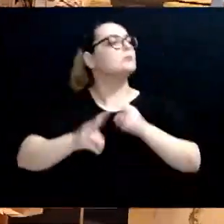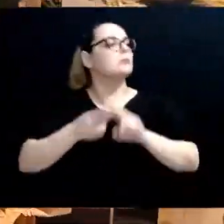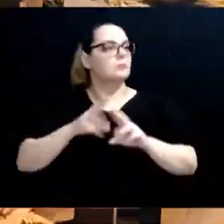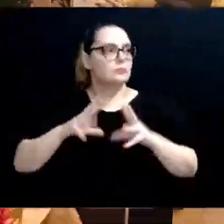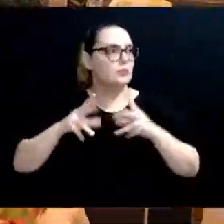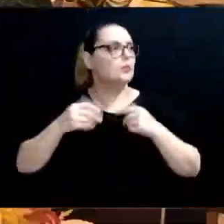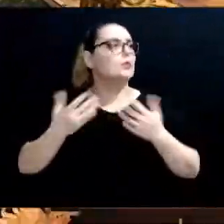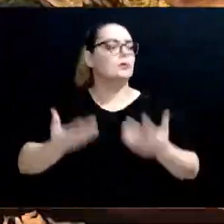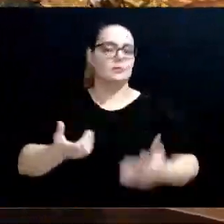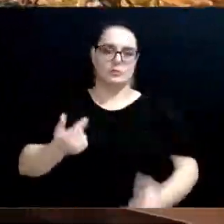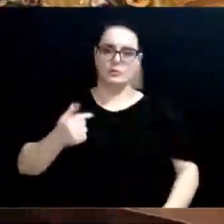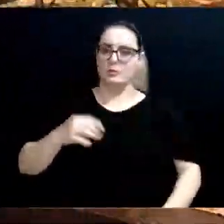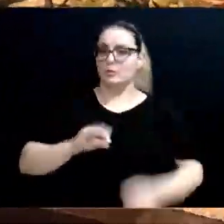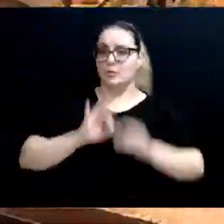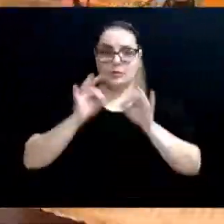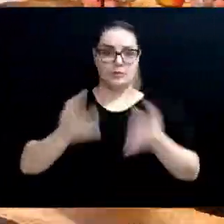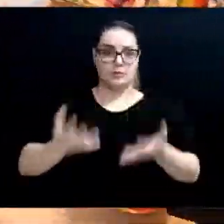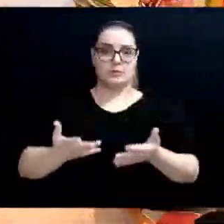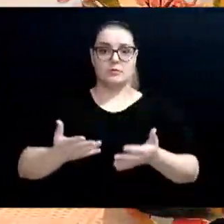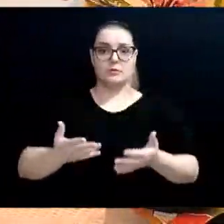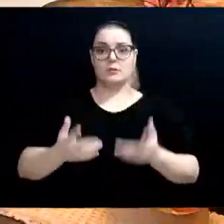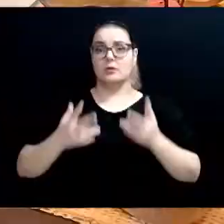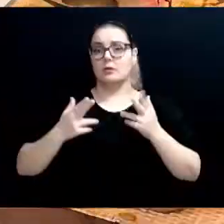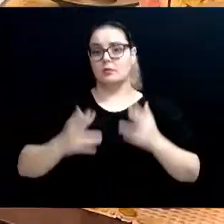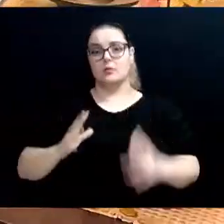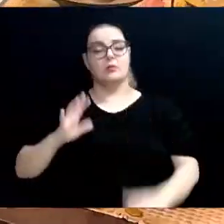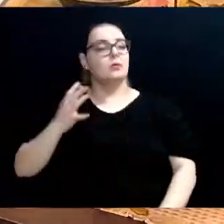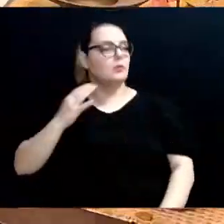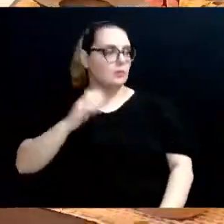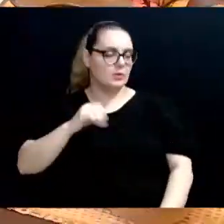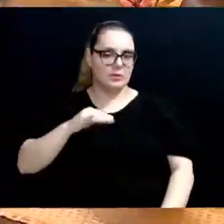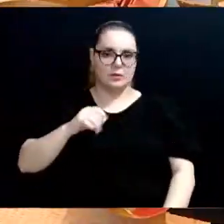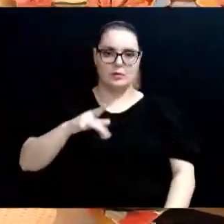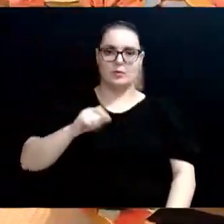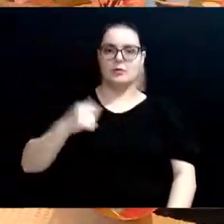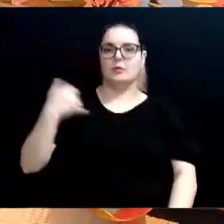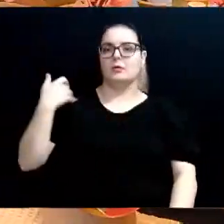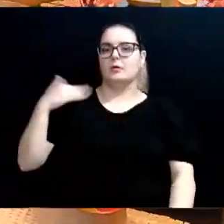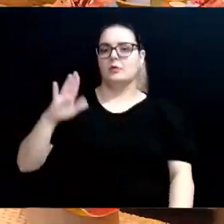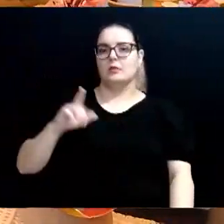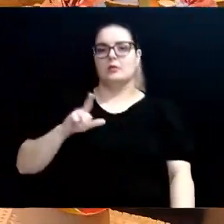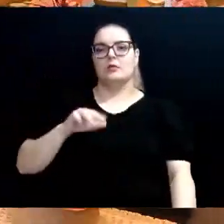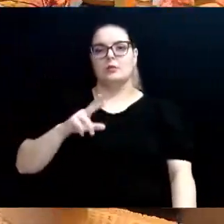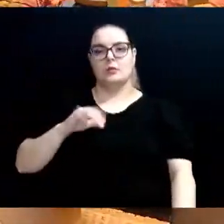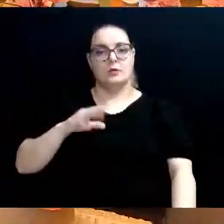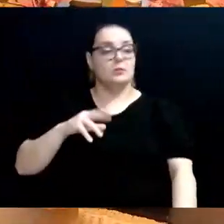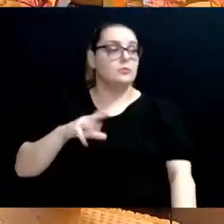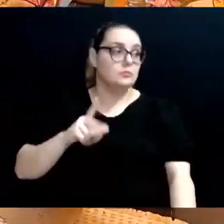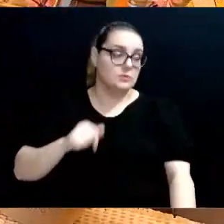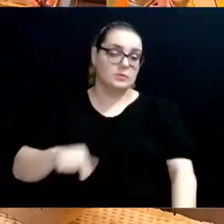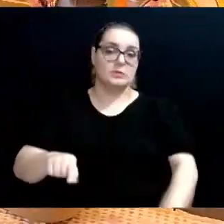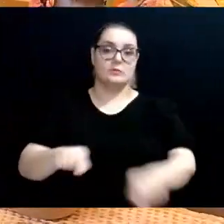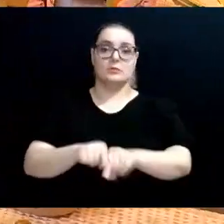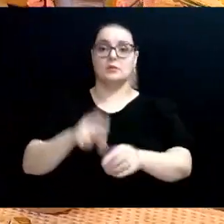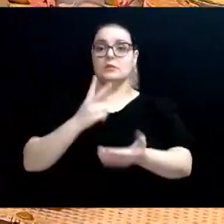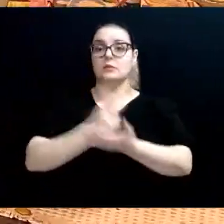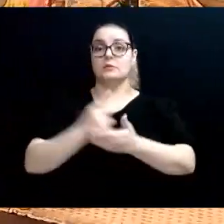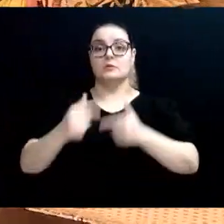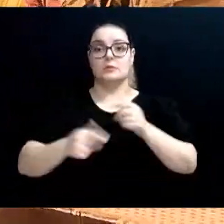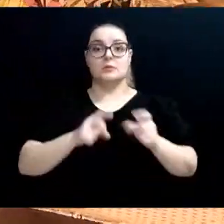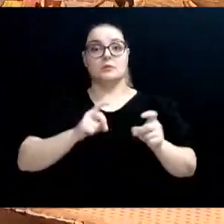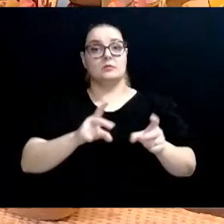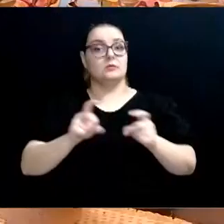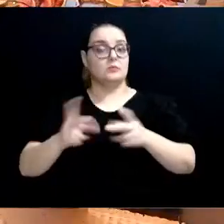Então eu meio que juntei tudo que eu já sabia, Toda a sua expertise. toda a minha habilidade, e foi muito simples. E foi a mesma coisa